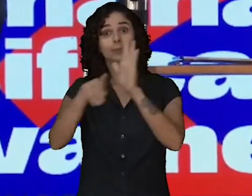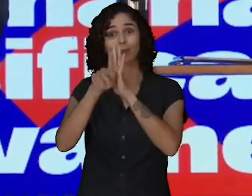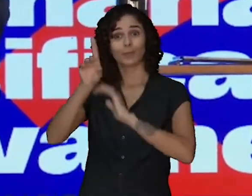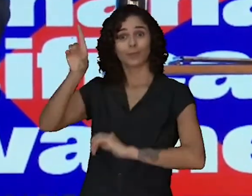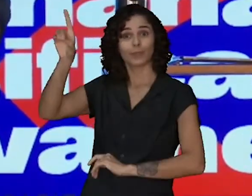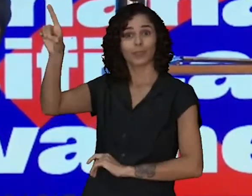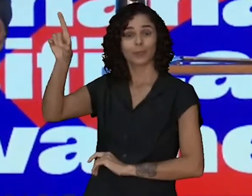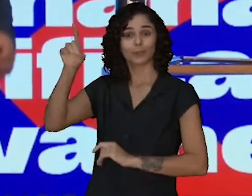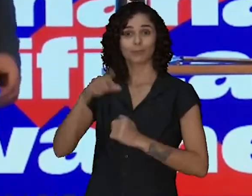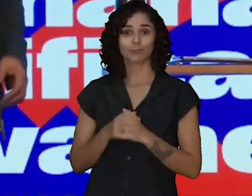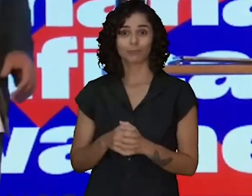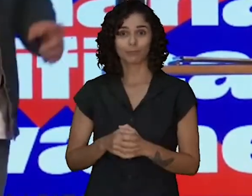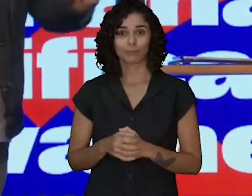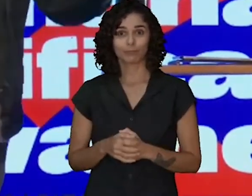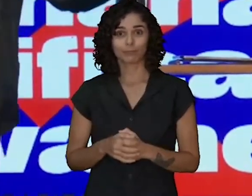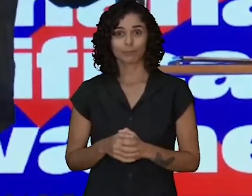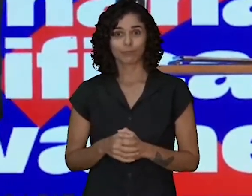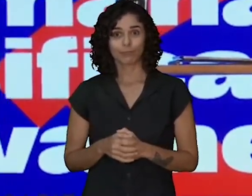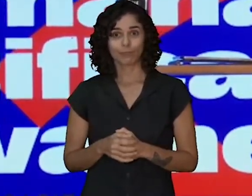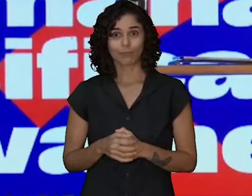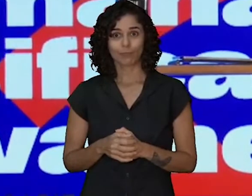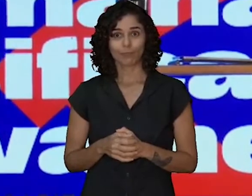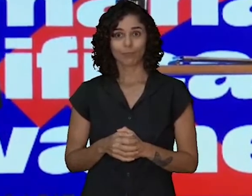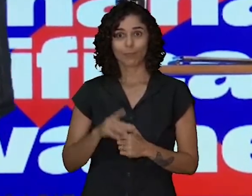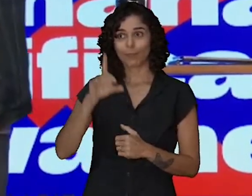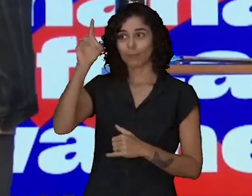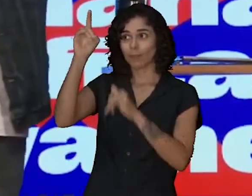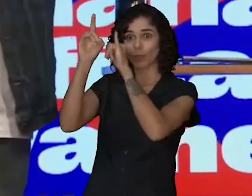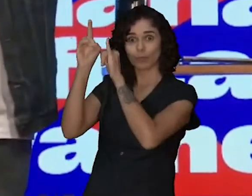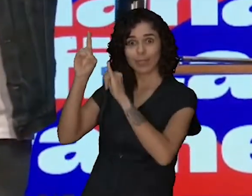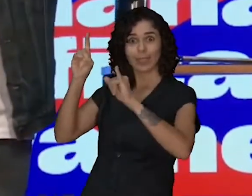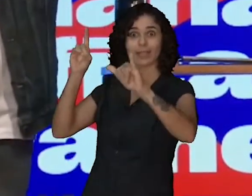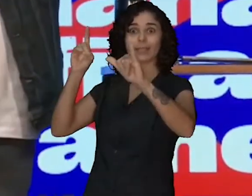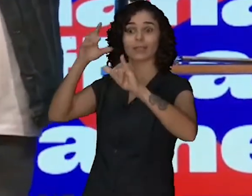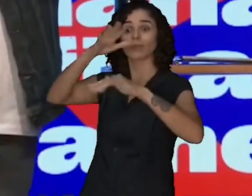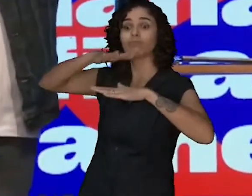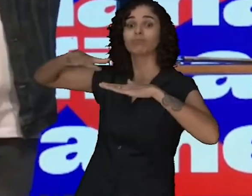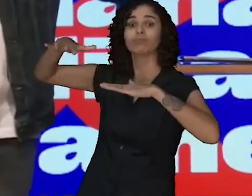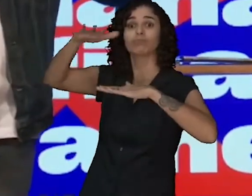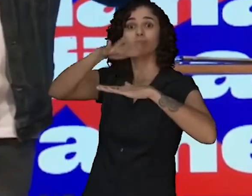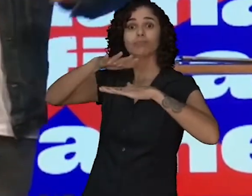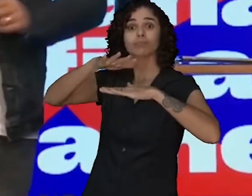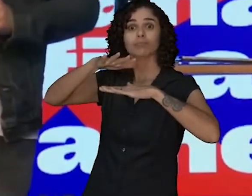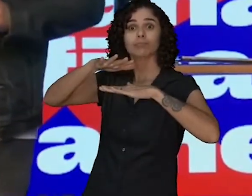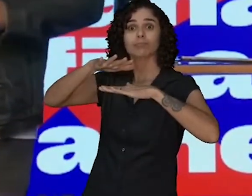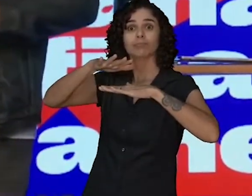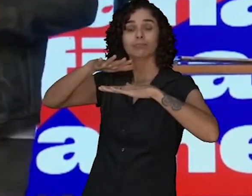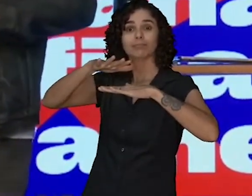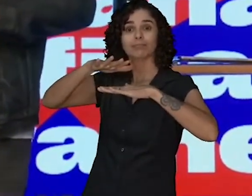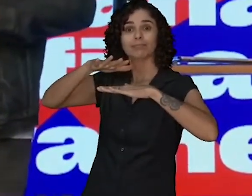Deus. E essa declaração de Deus foi feita sobre a humanidade criada à imagem e semelhança de